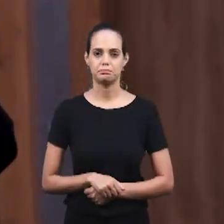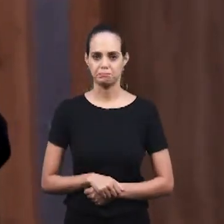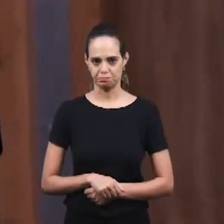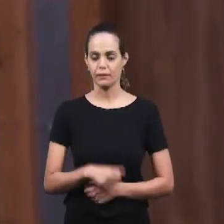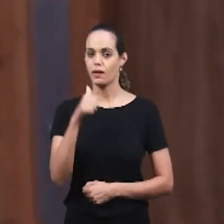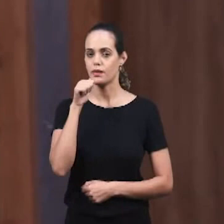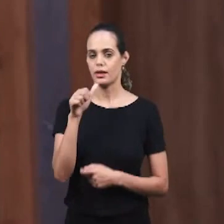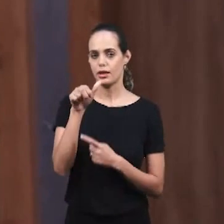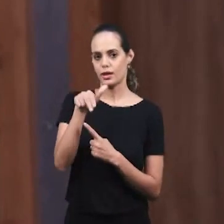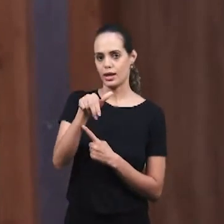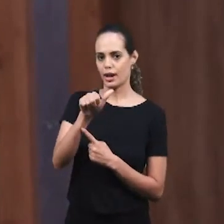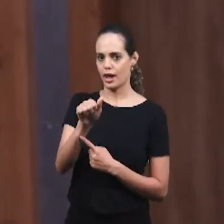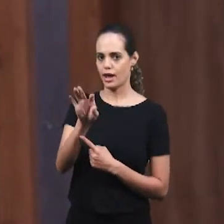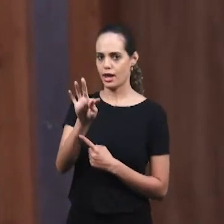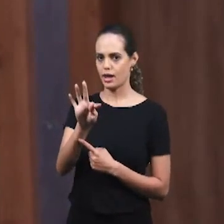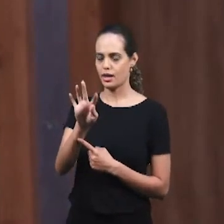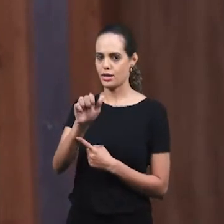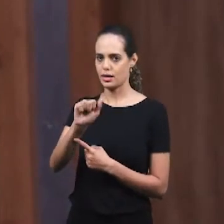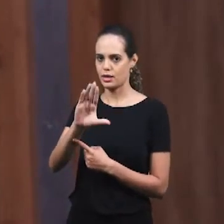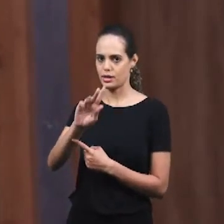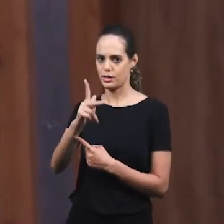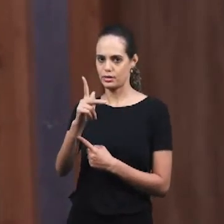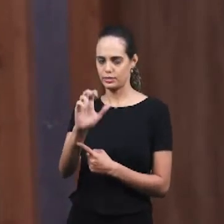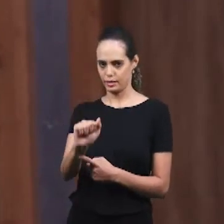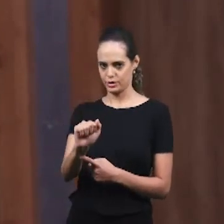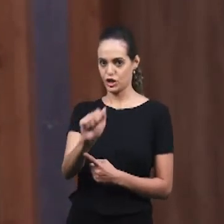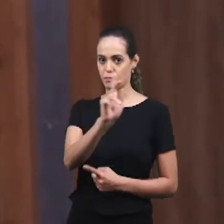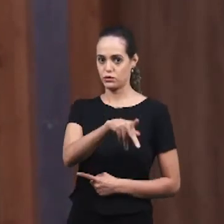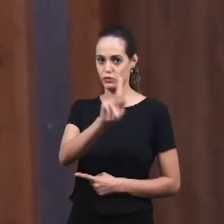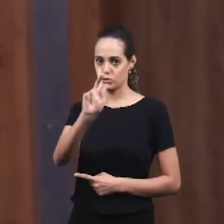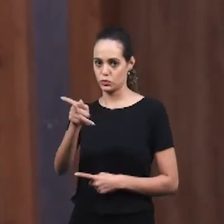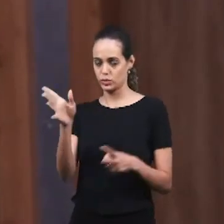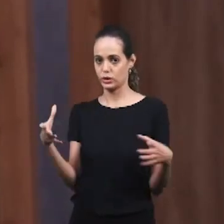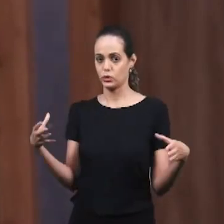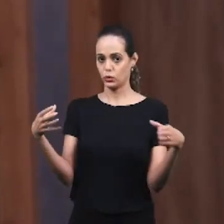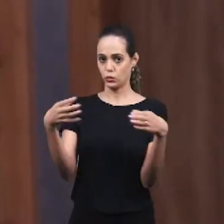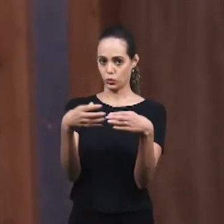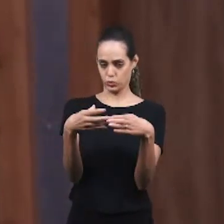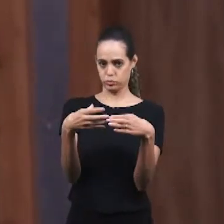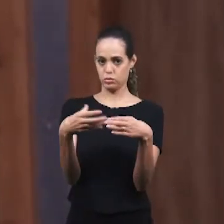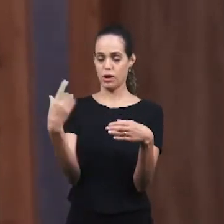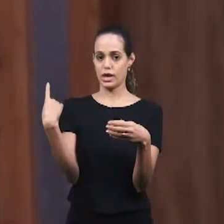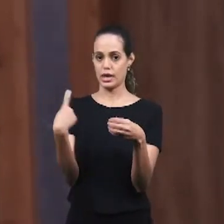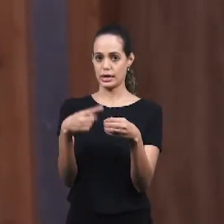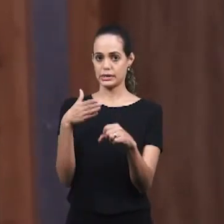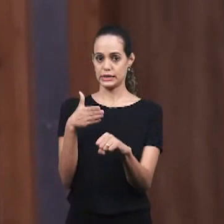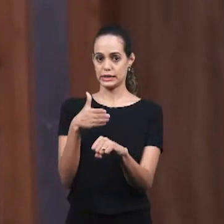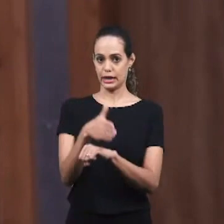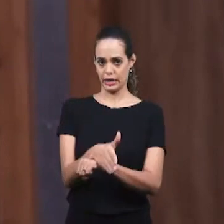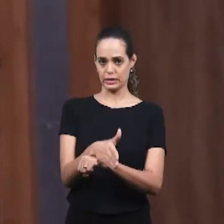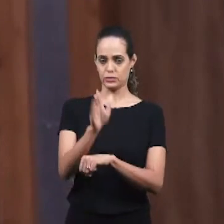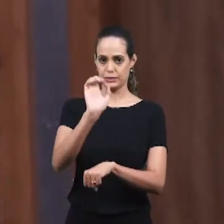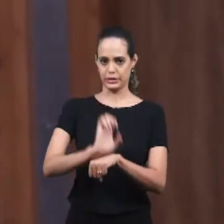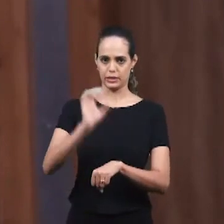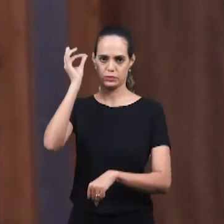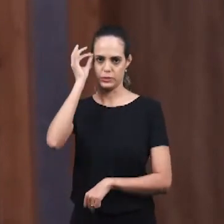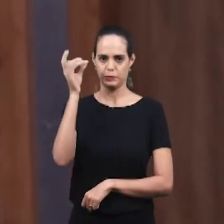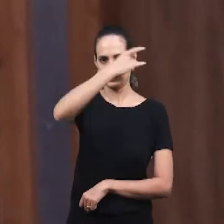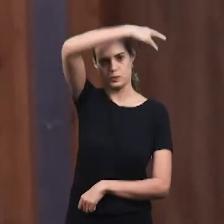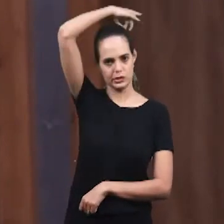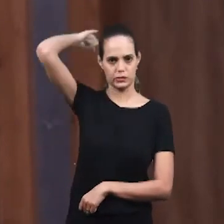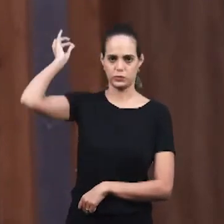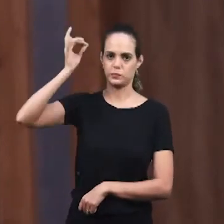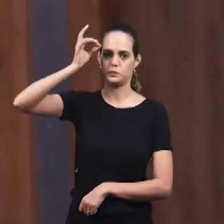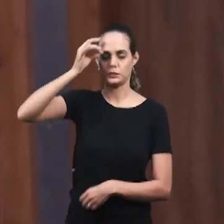respondida pela irmã Natasha. A irmã Natasha é do grupo de professoras da igreja de Colinas de Laranjeira, no município da Serra,